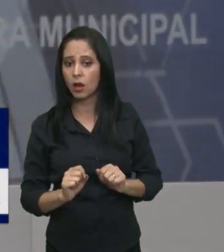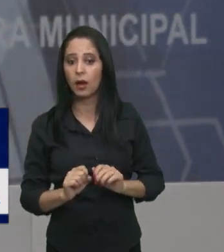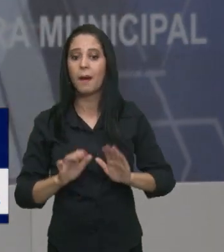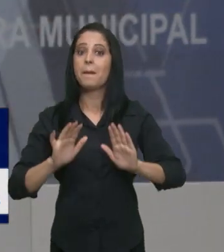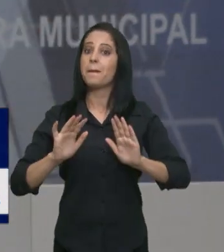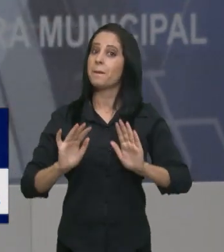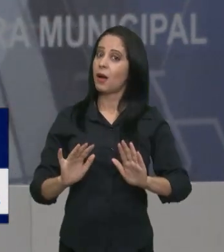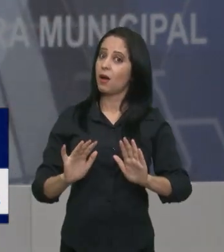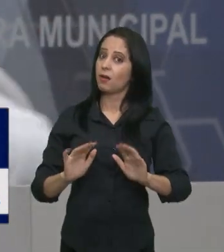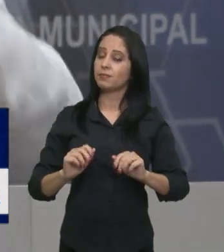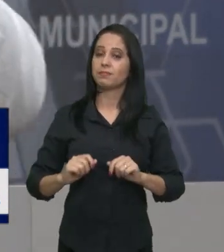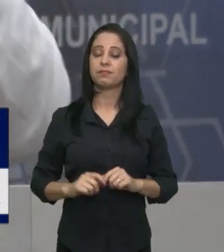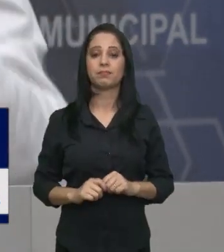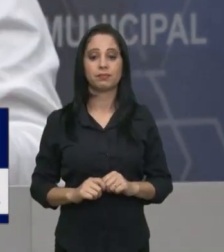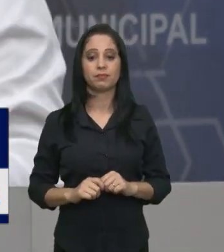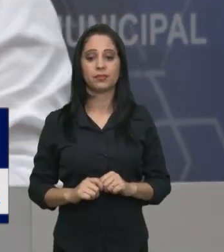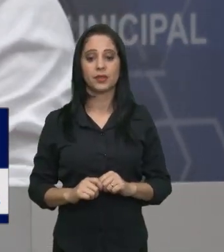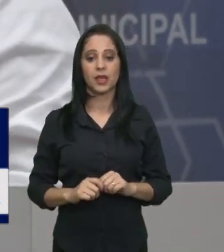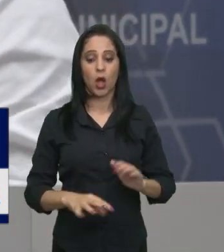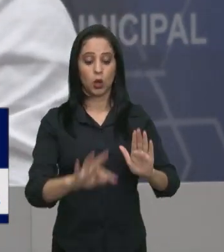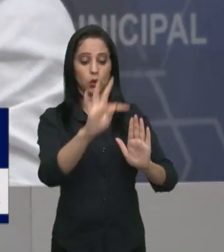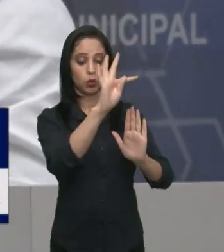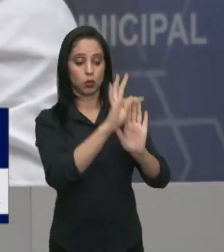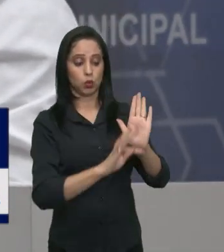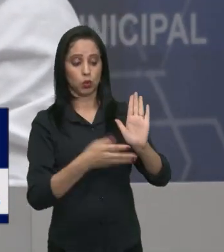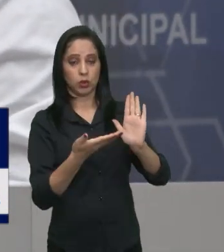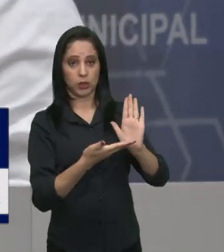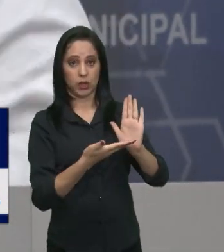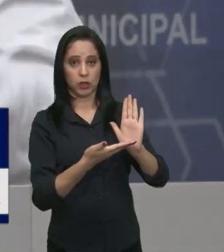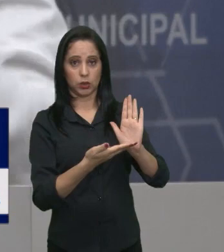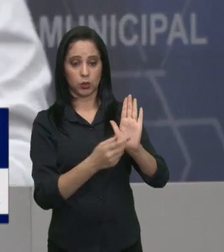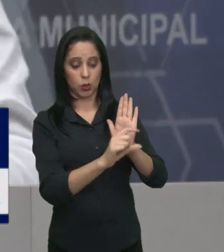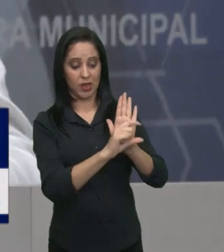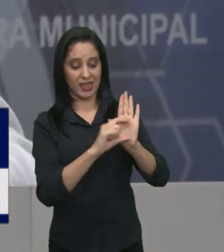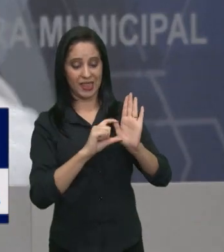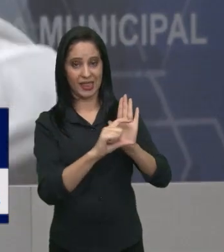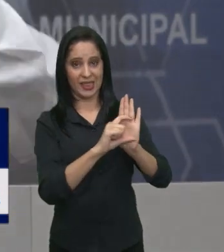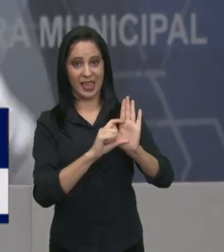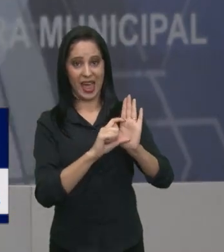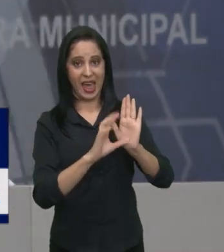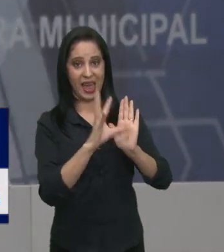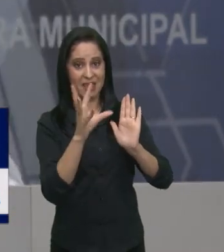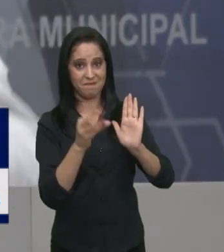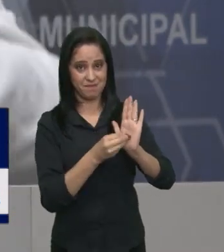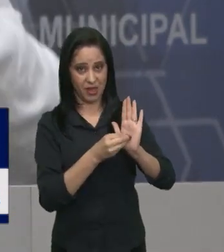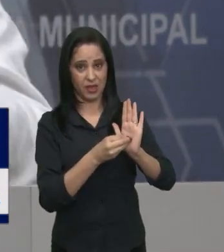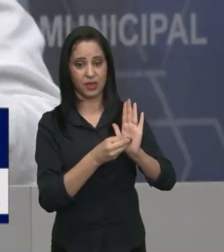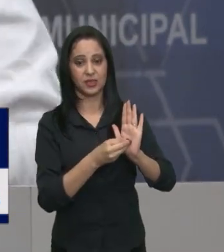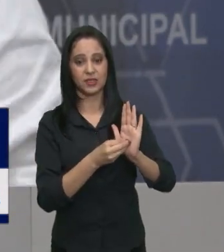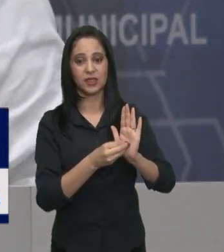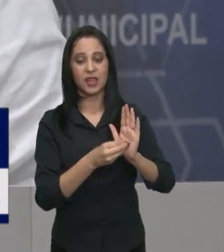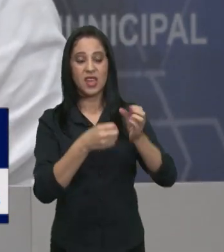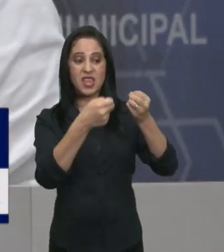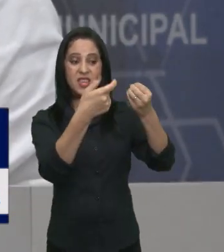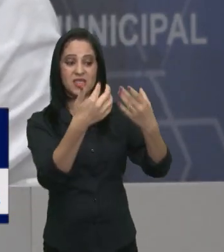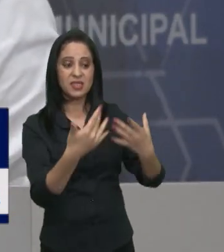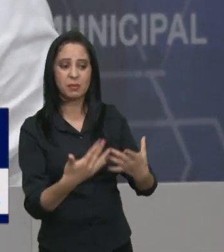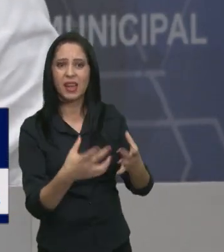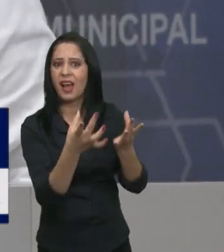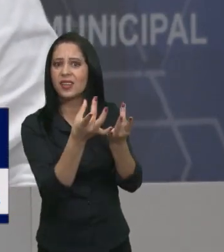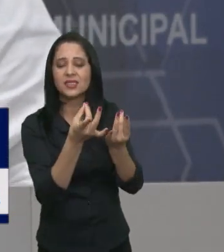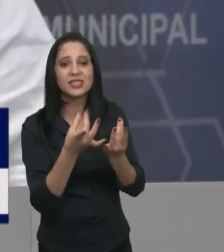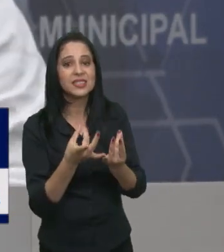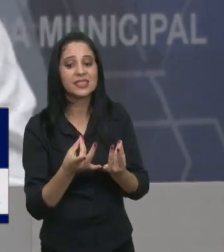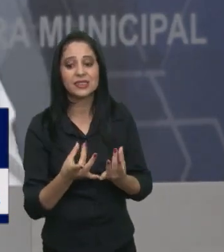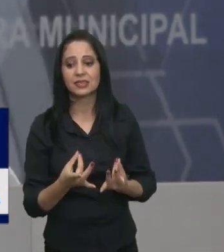tanto, no texto dessa emenda constitucional, também especifica muito claramente